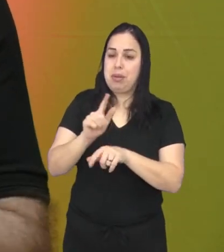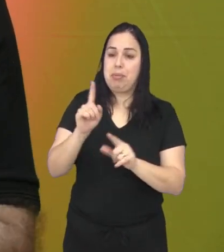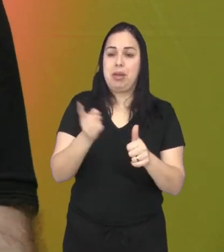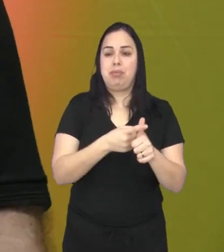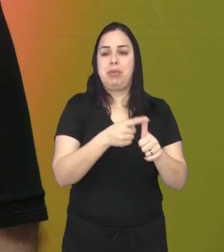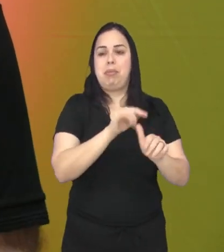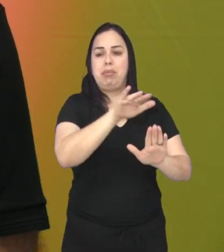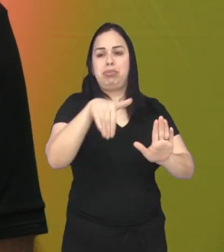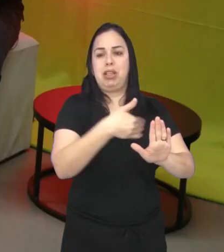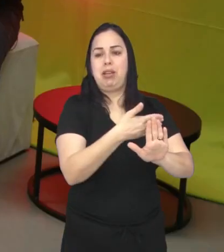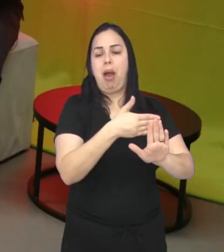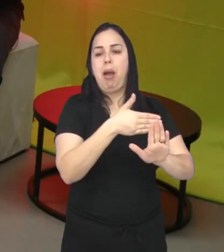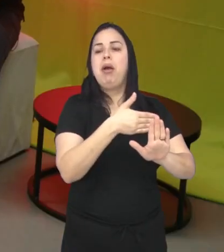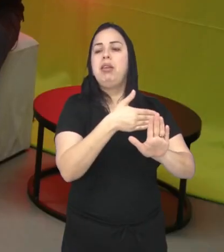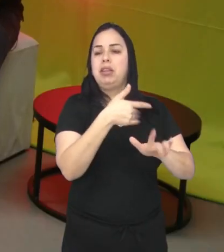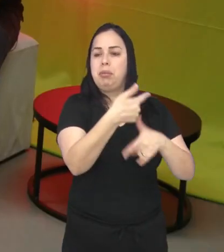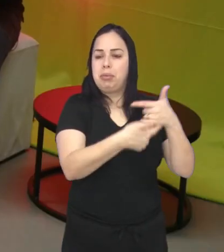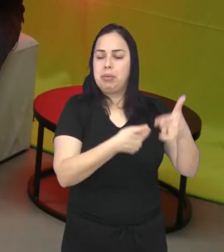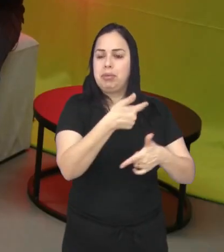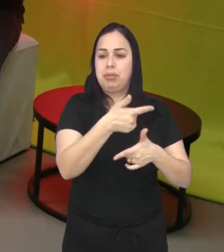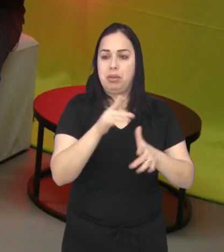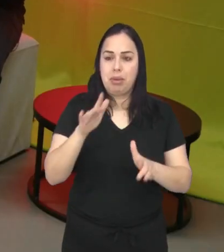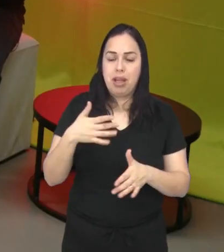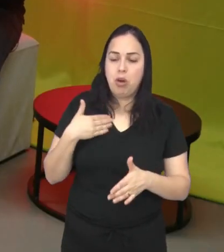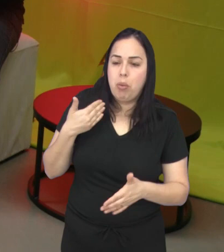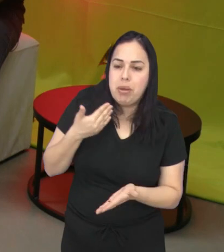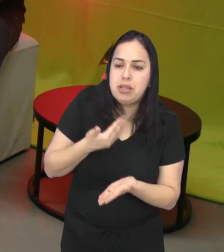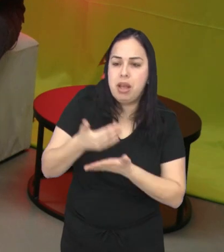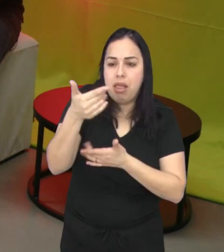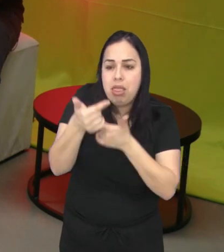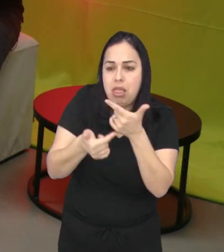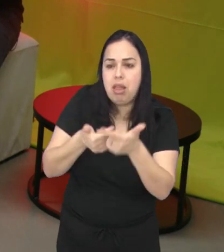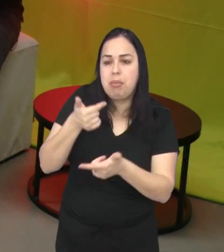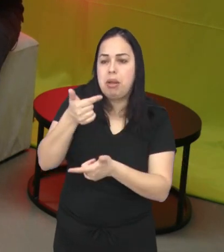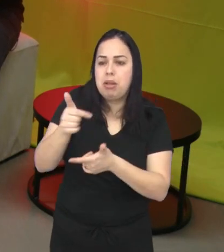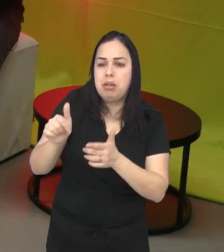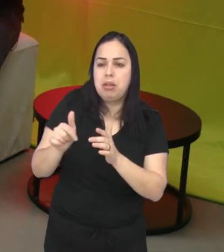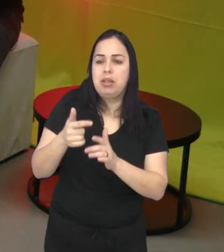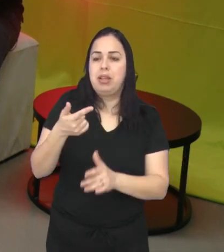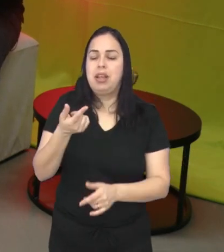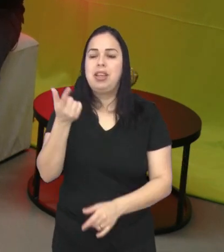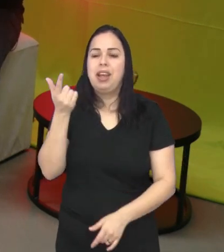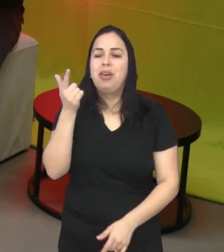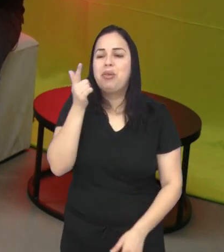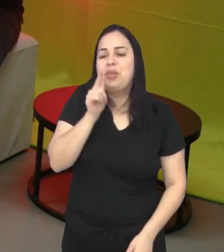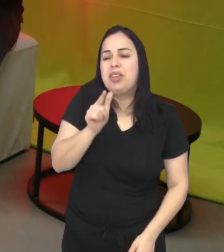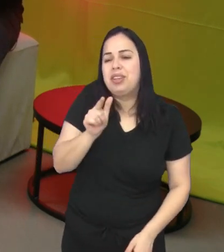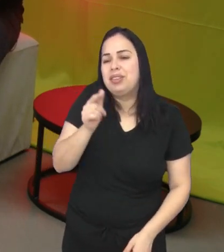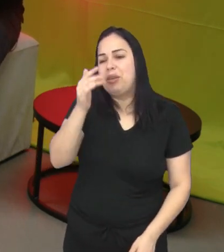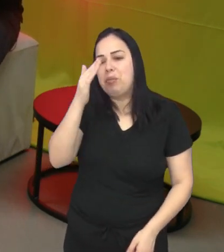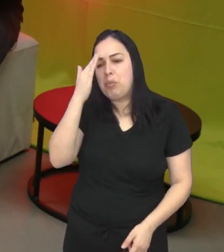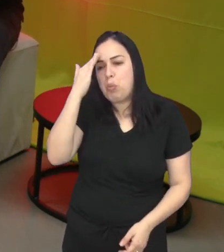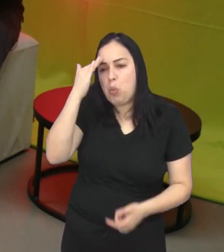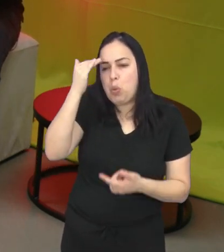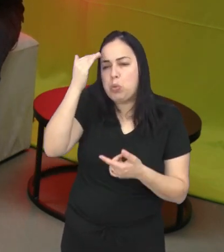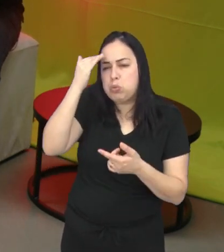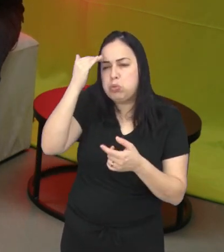dos bastidores, assim. Mas e aí comecei a fazer meus primeiros trabalhos e comecei a ter meu pequeno sucesso com